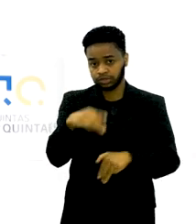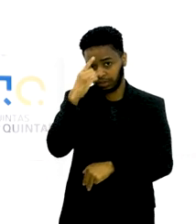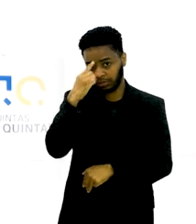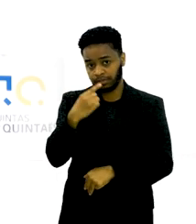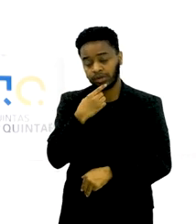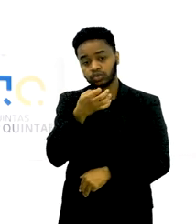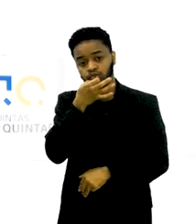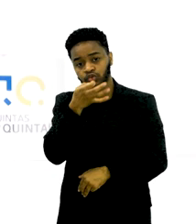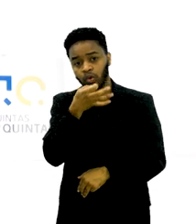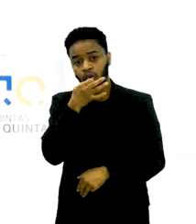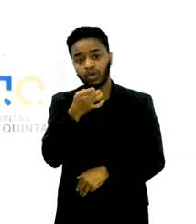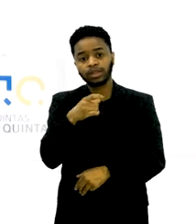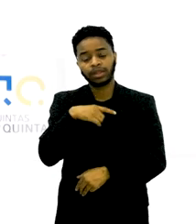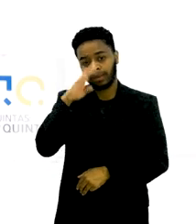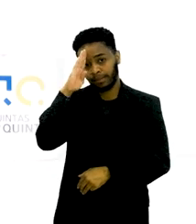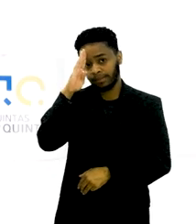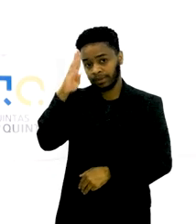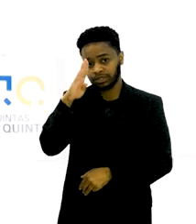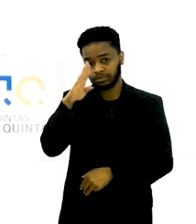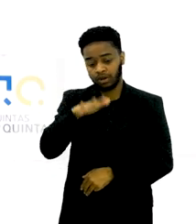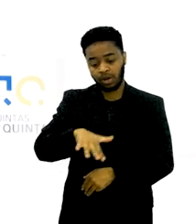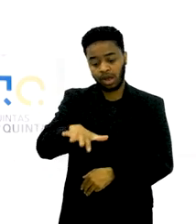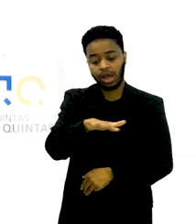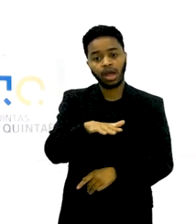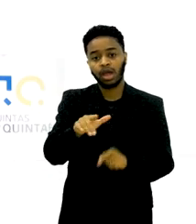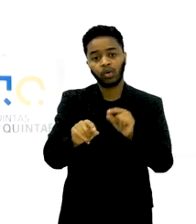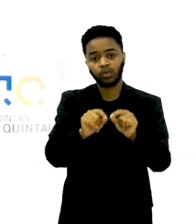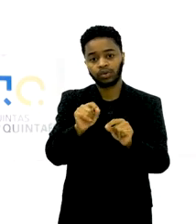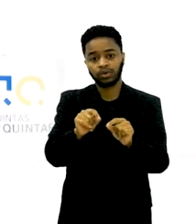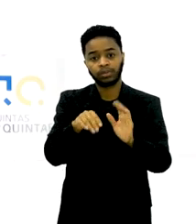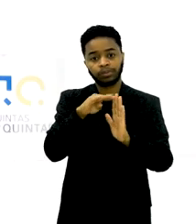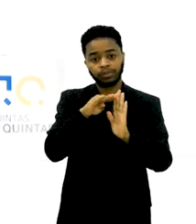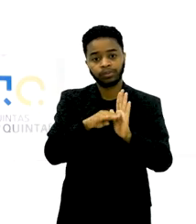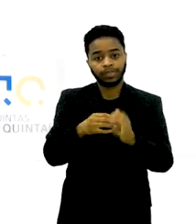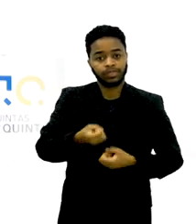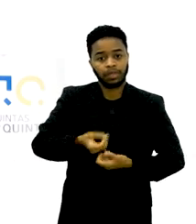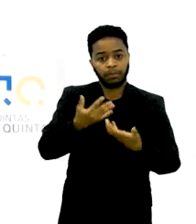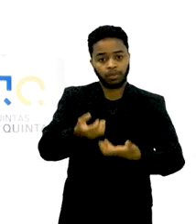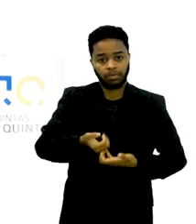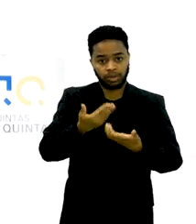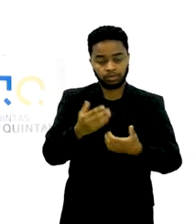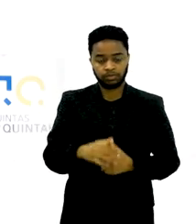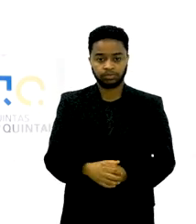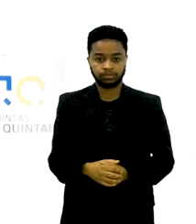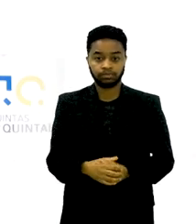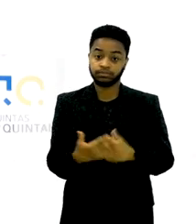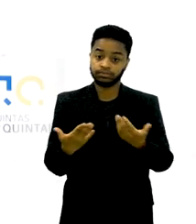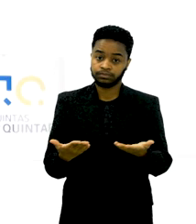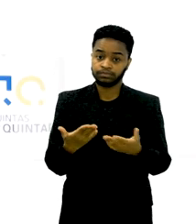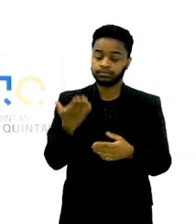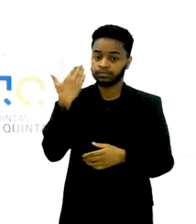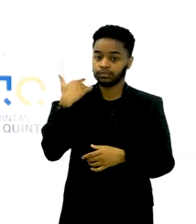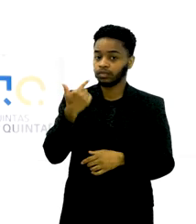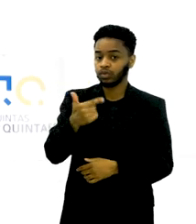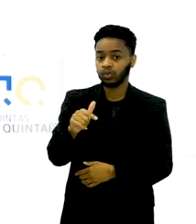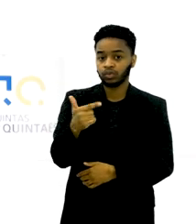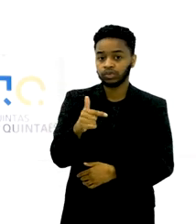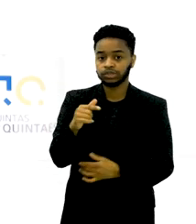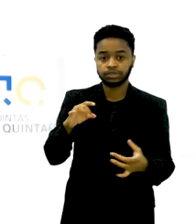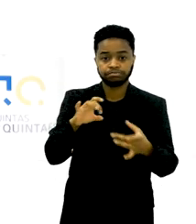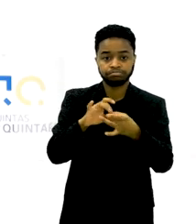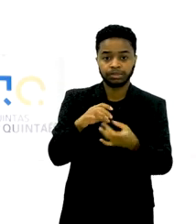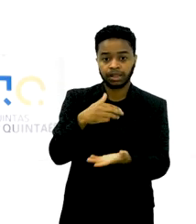som uma das principais eh Vertentes operacionais do museu é o programa de depoimentos então você não tinha por exemplo